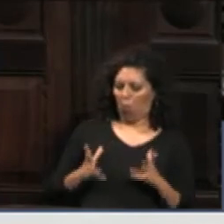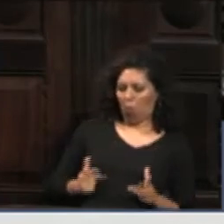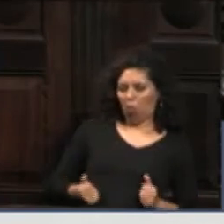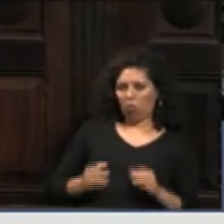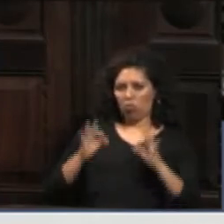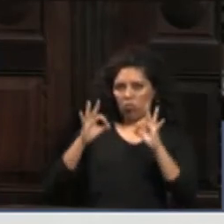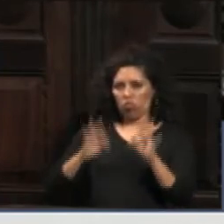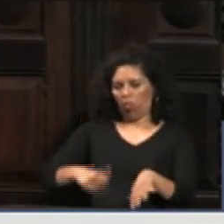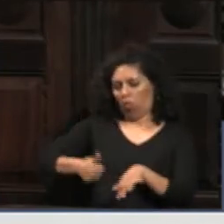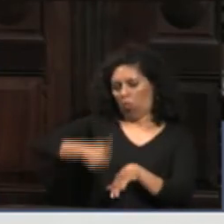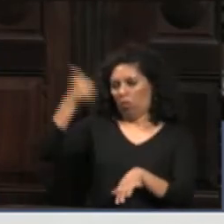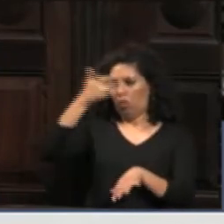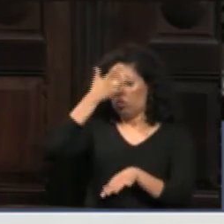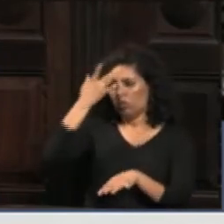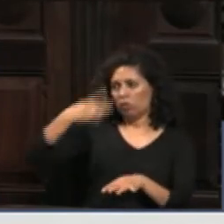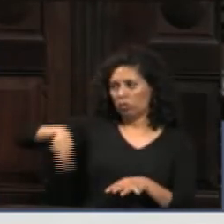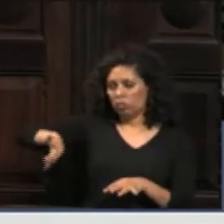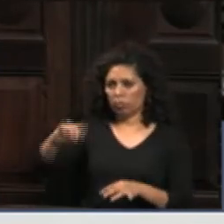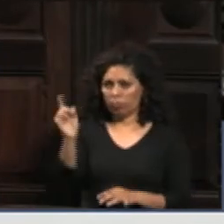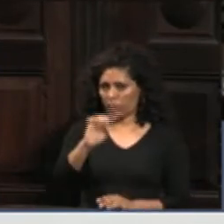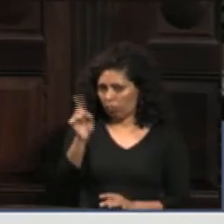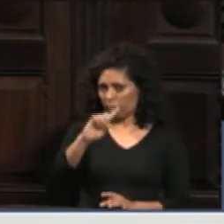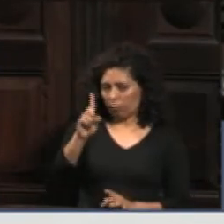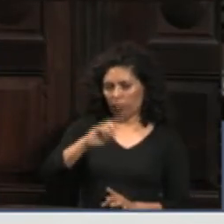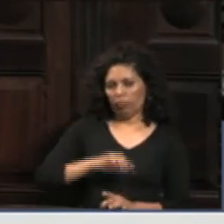sou o melhor de todos. Não é isso, não.